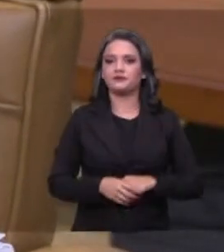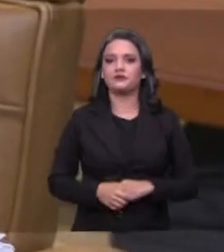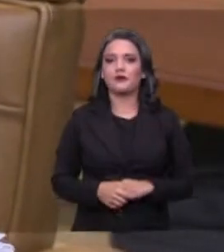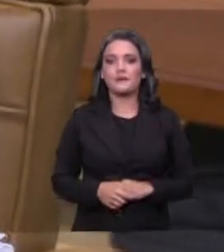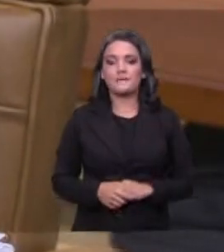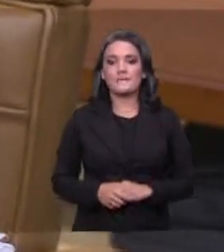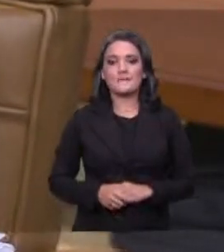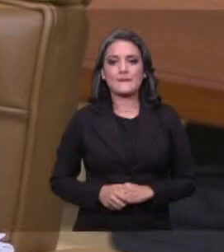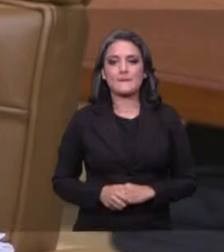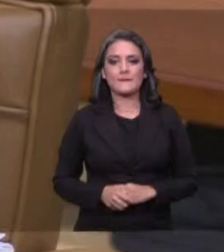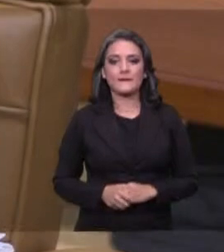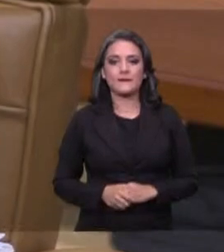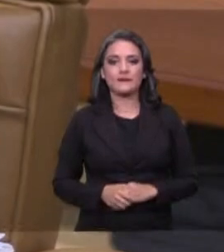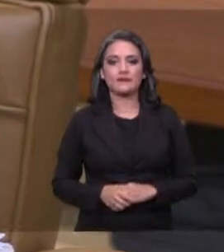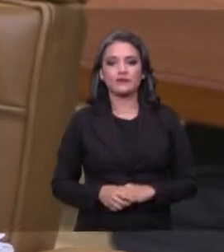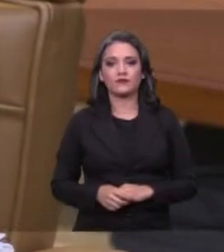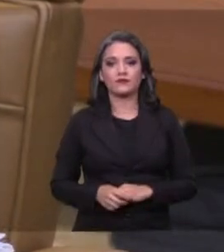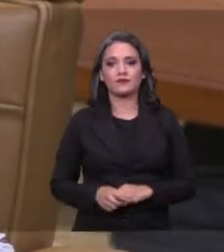guarda nenhuma